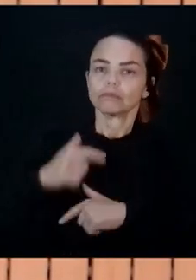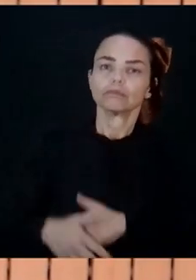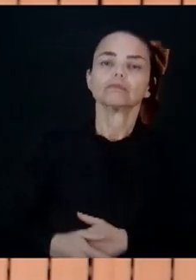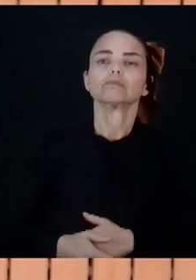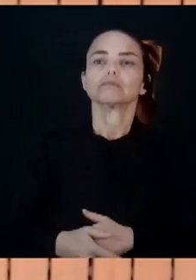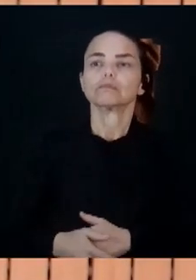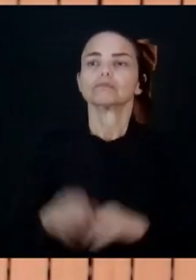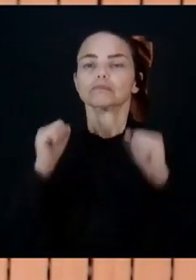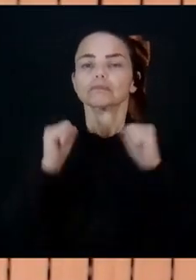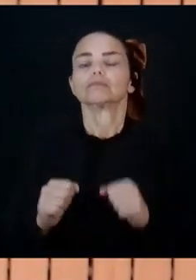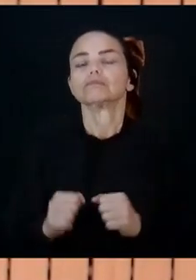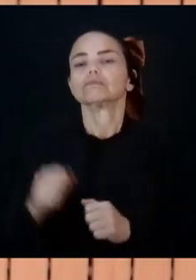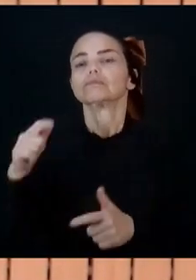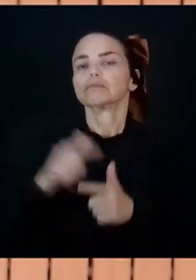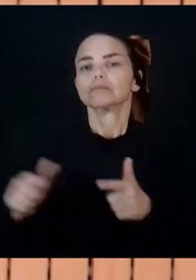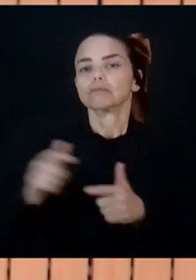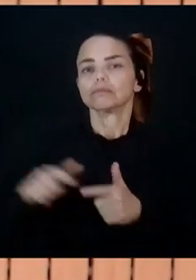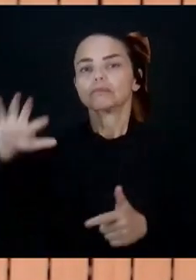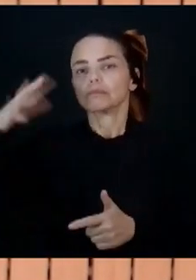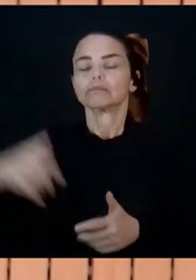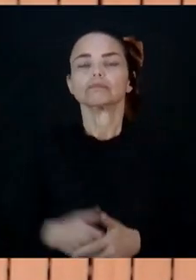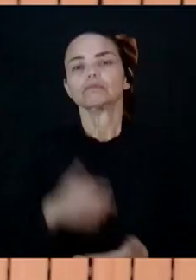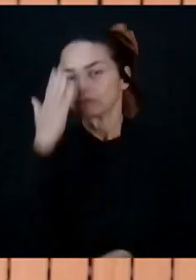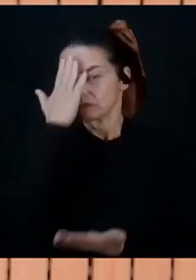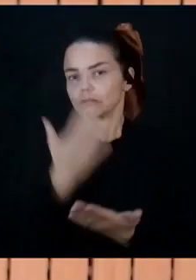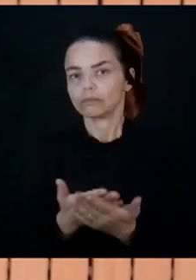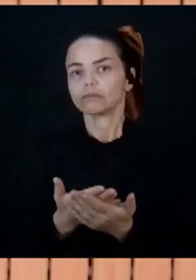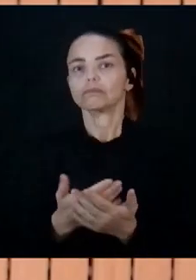ser resolvido. Eu acredito que